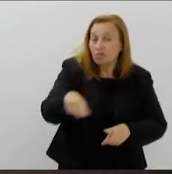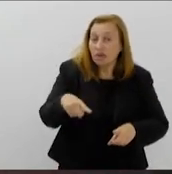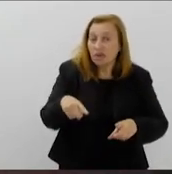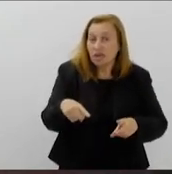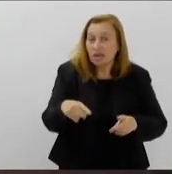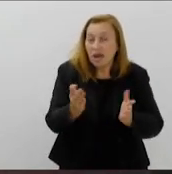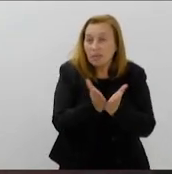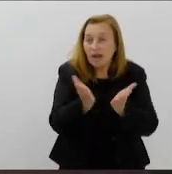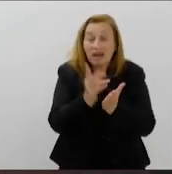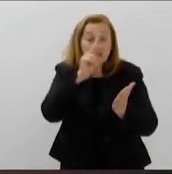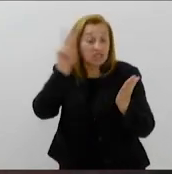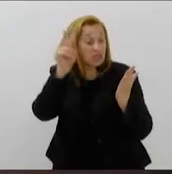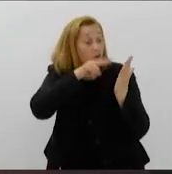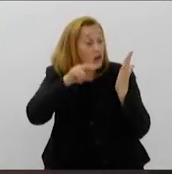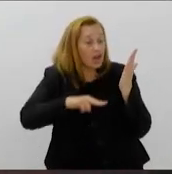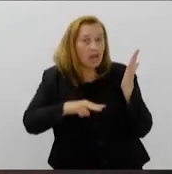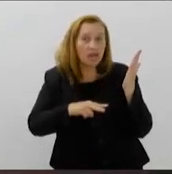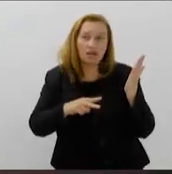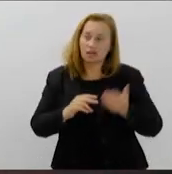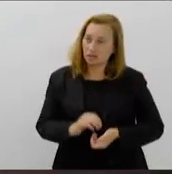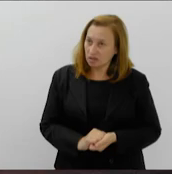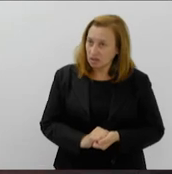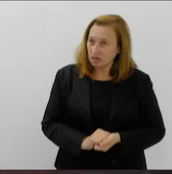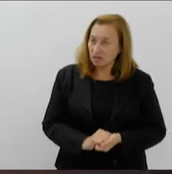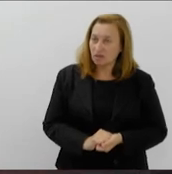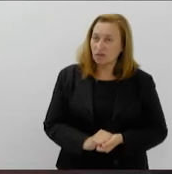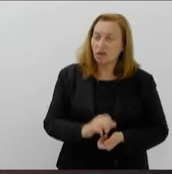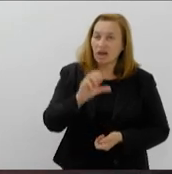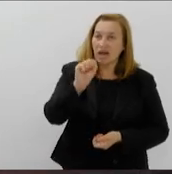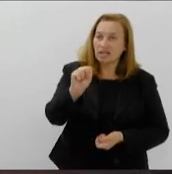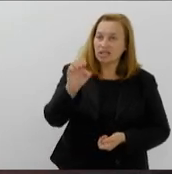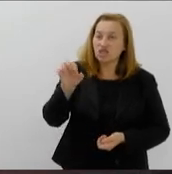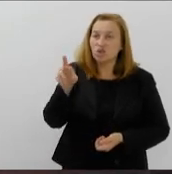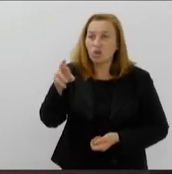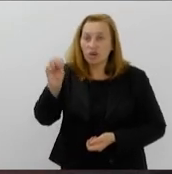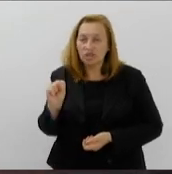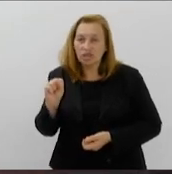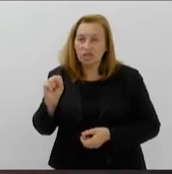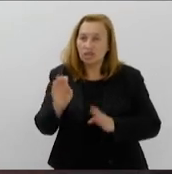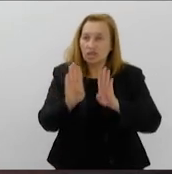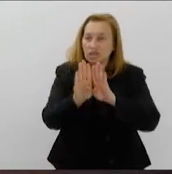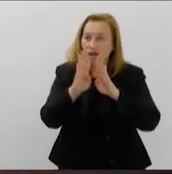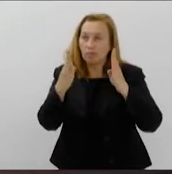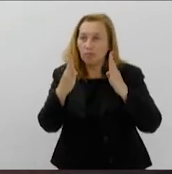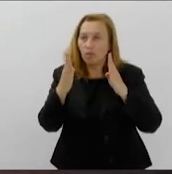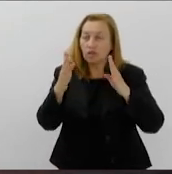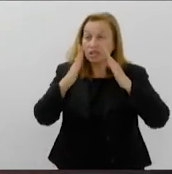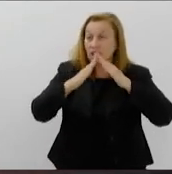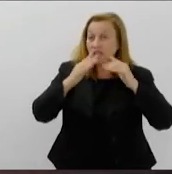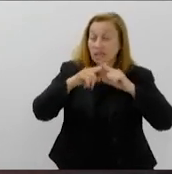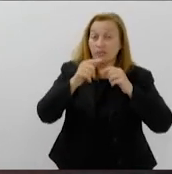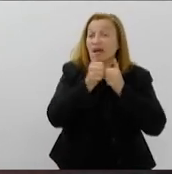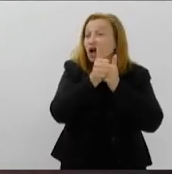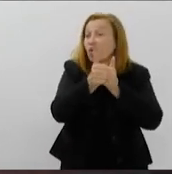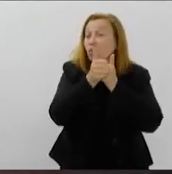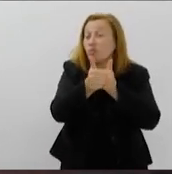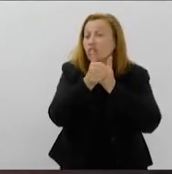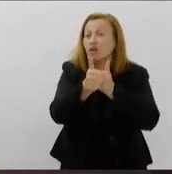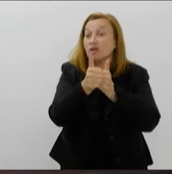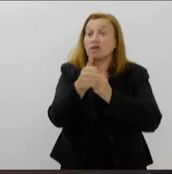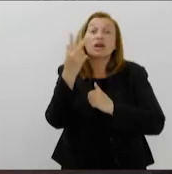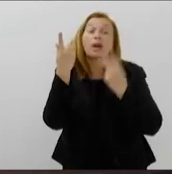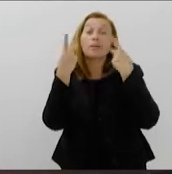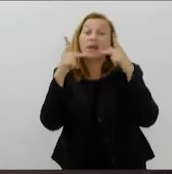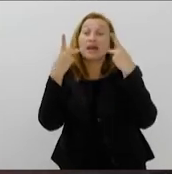Colocar sensores na porta de igrejas, para que esses sensores acompanhem o que será